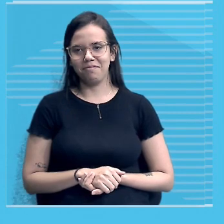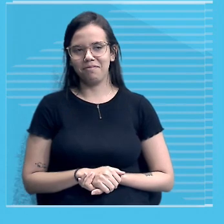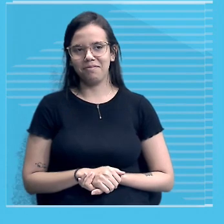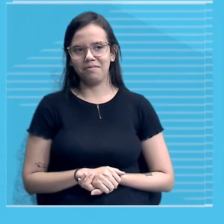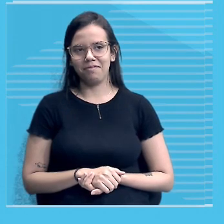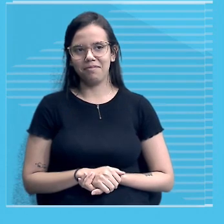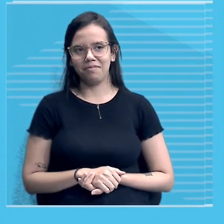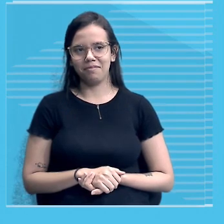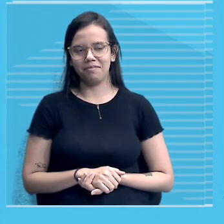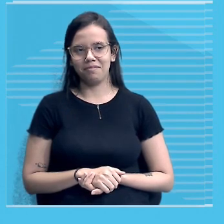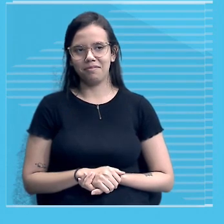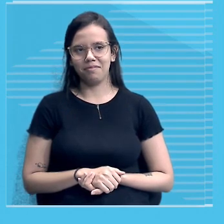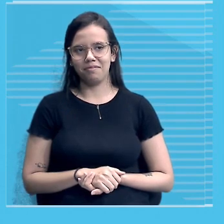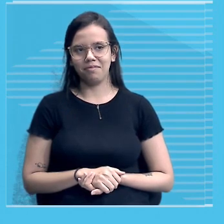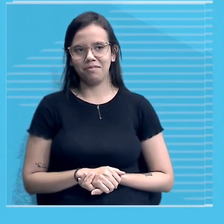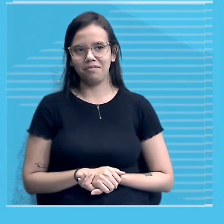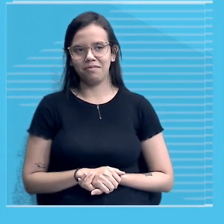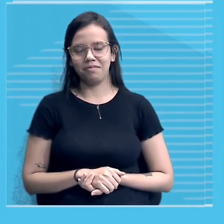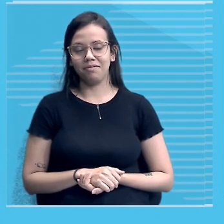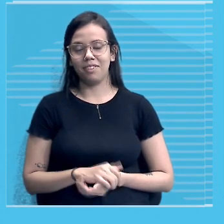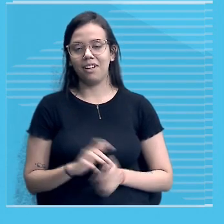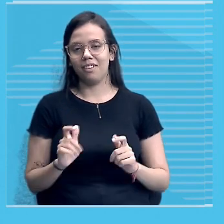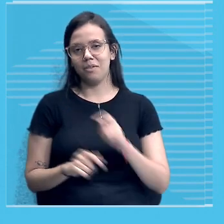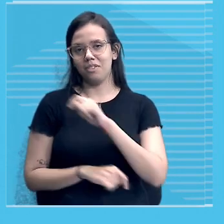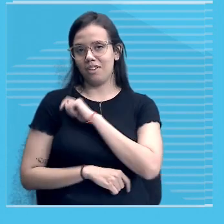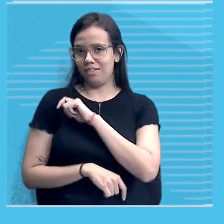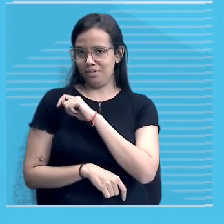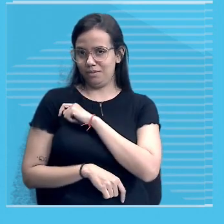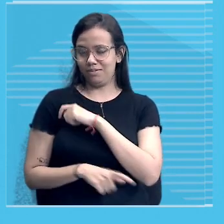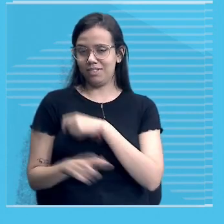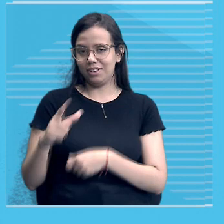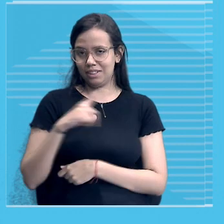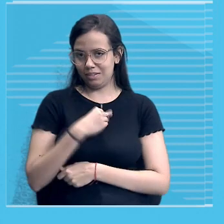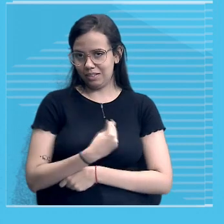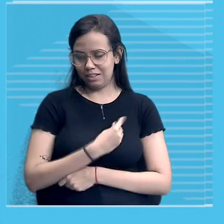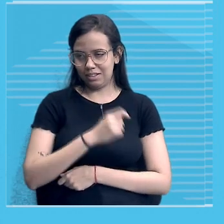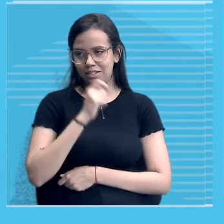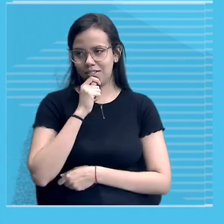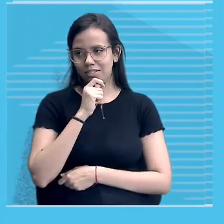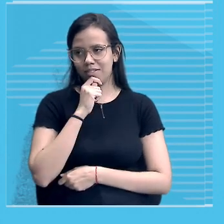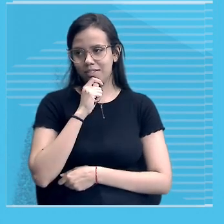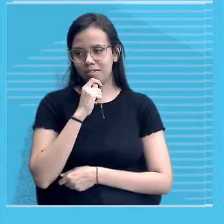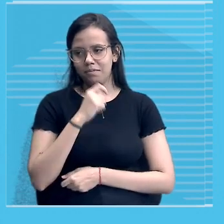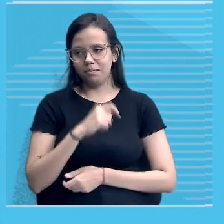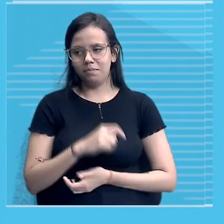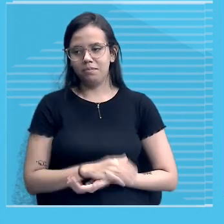pode chamar de Narinha Professor Cadê a Narinha tá online com a gente ainda na linha